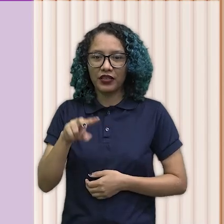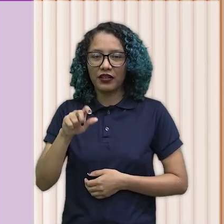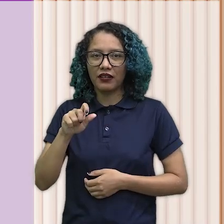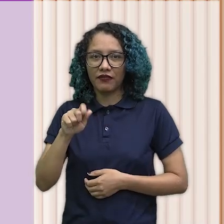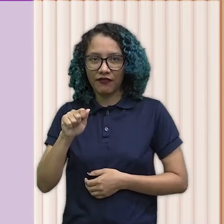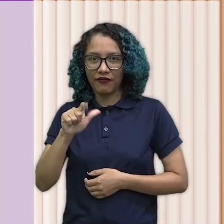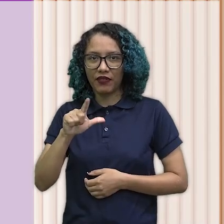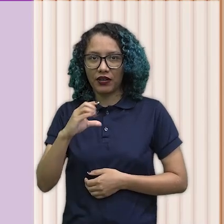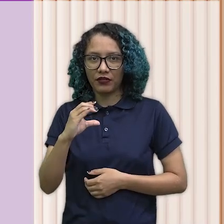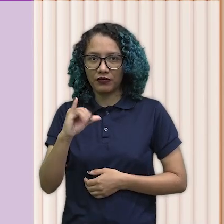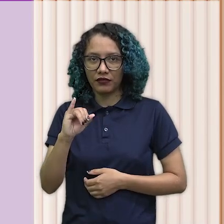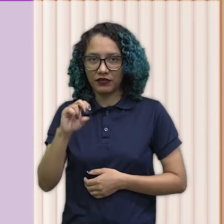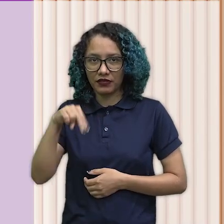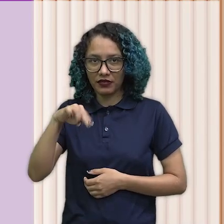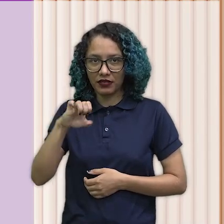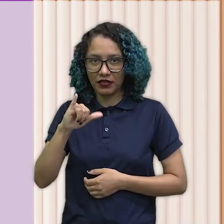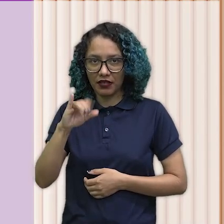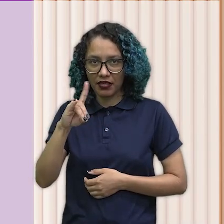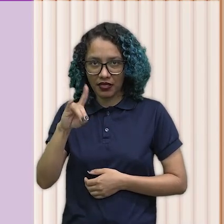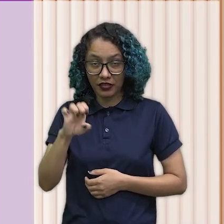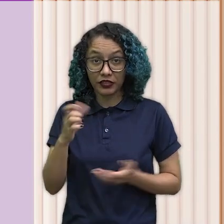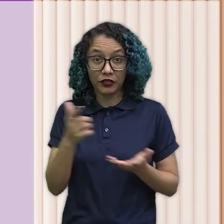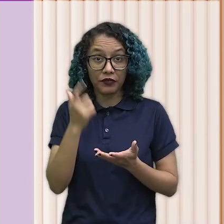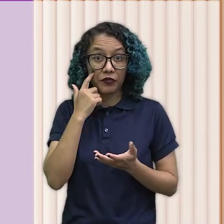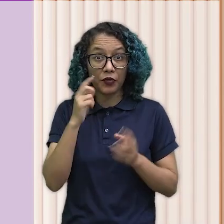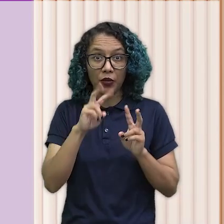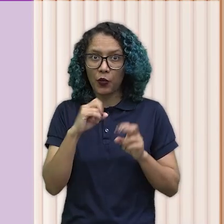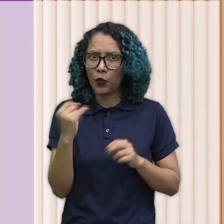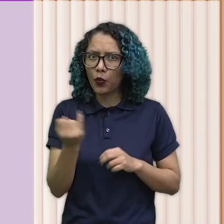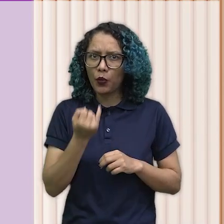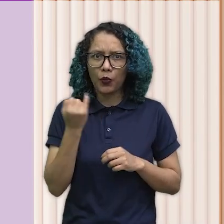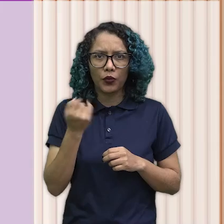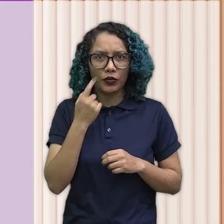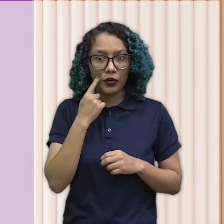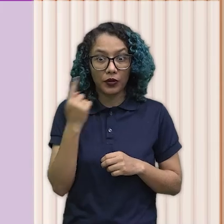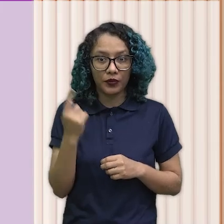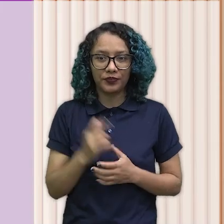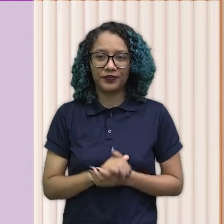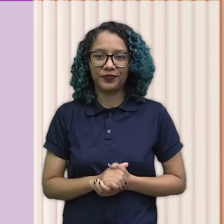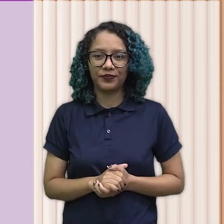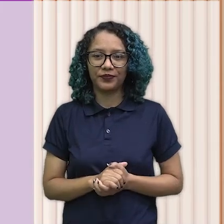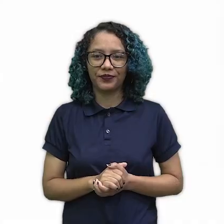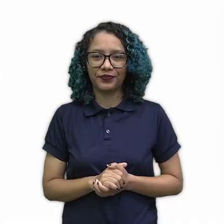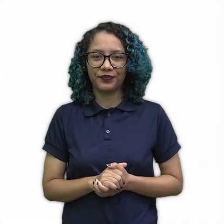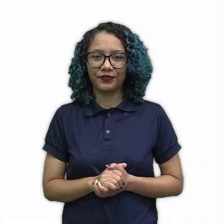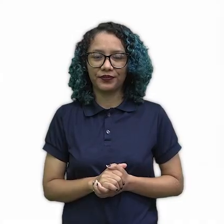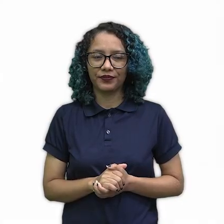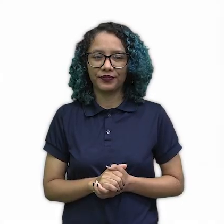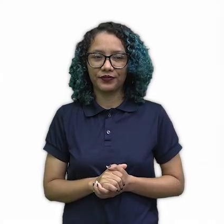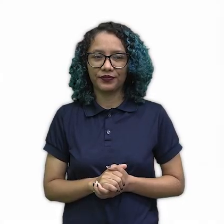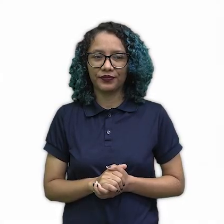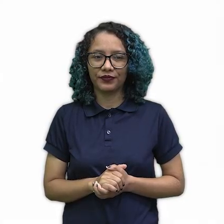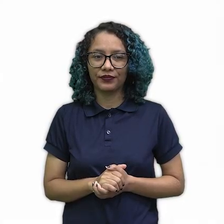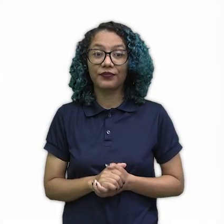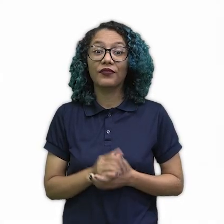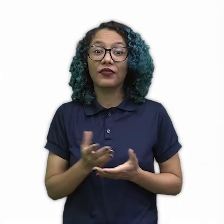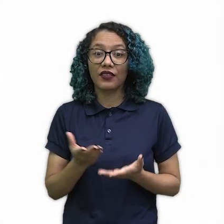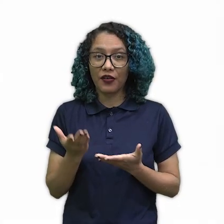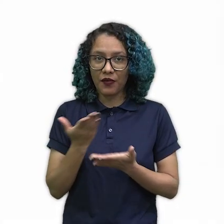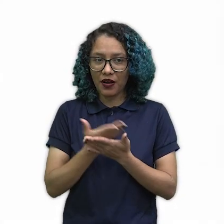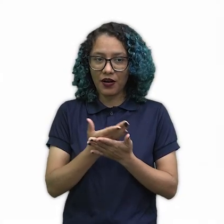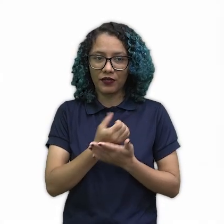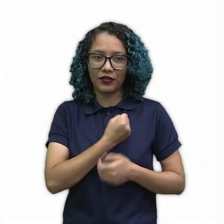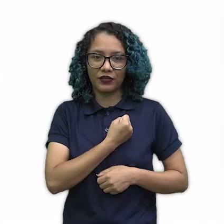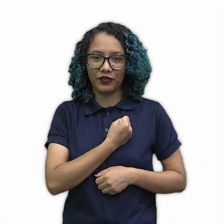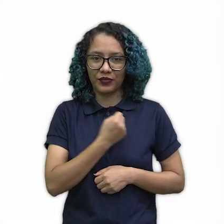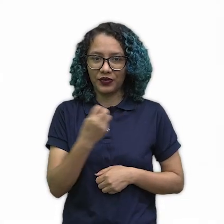Valcineide Malta, e veremos algo muito importante. Vamos então à nossa cartela? Verifiquem que essa aula é